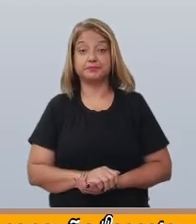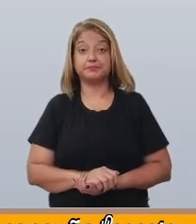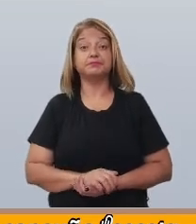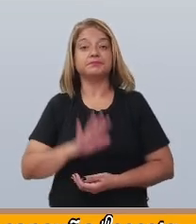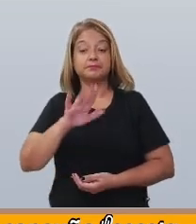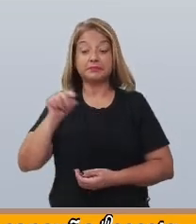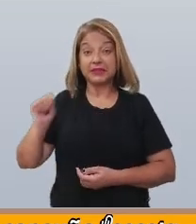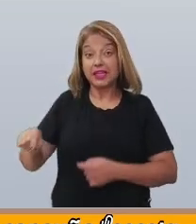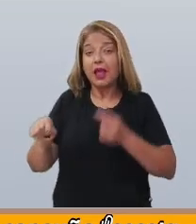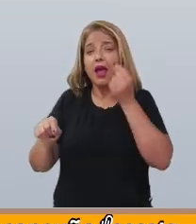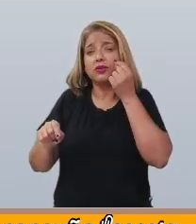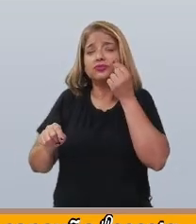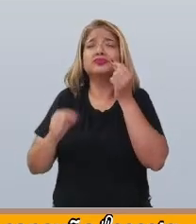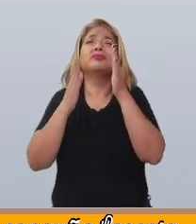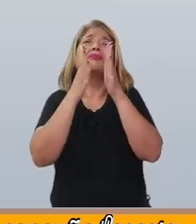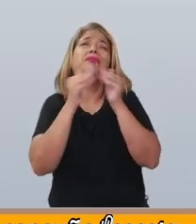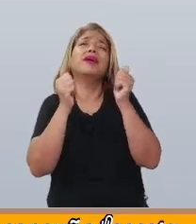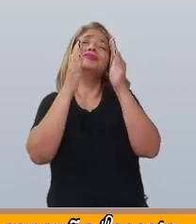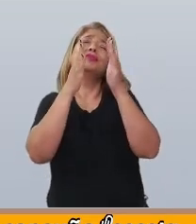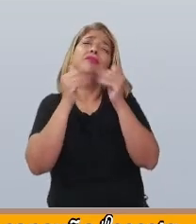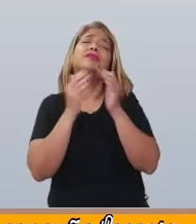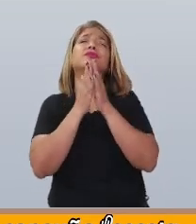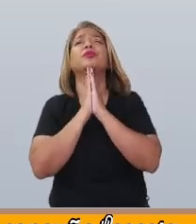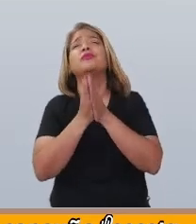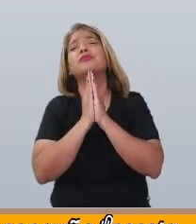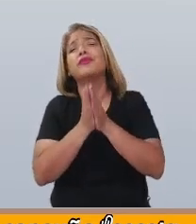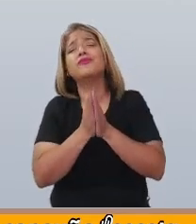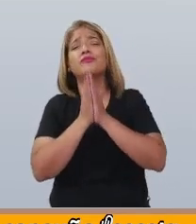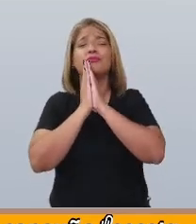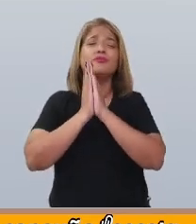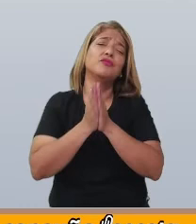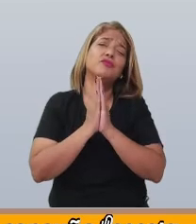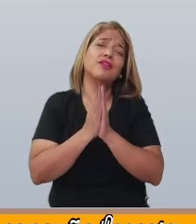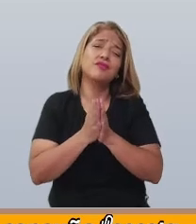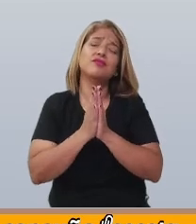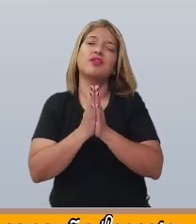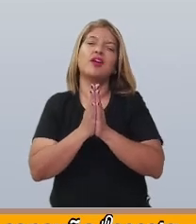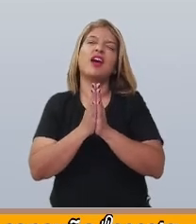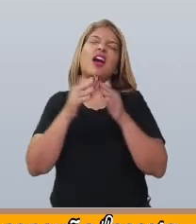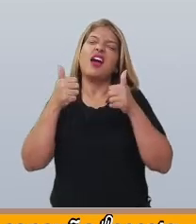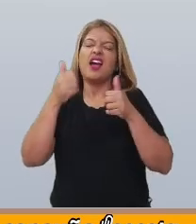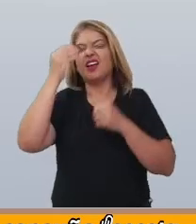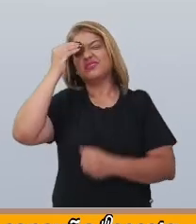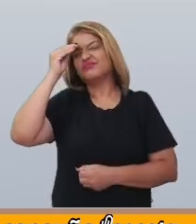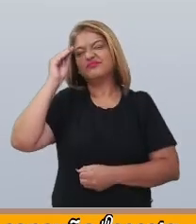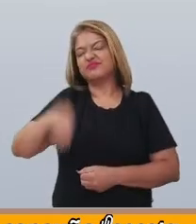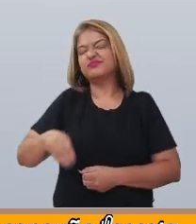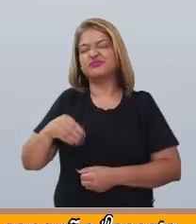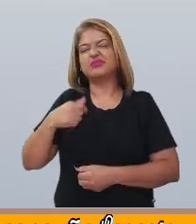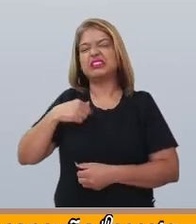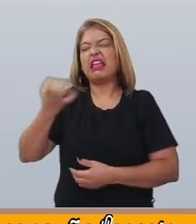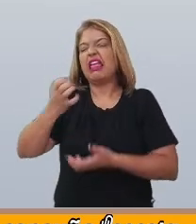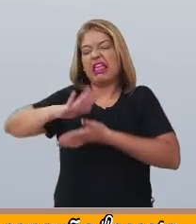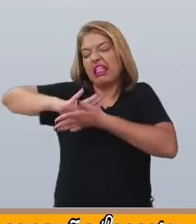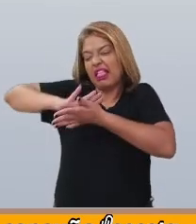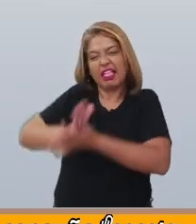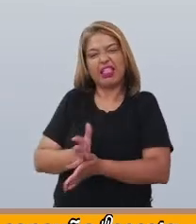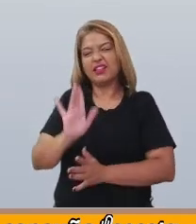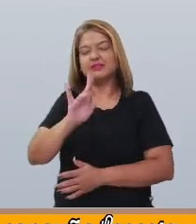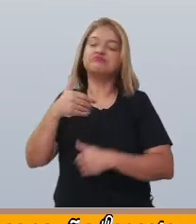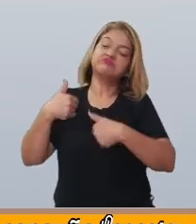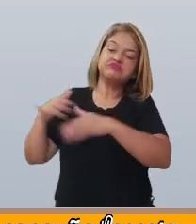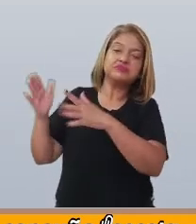Tanto o ratinho pediu e implorou que o leão desistiu de esmagá-lo e